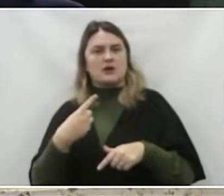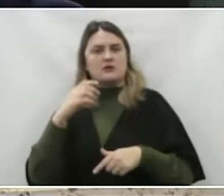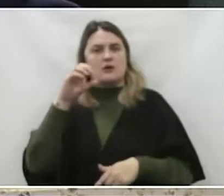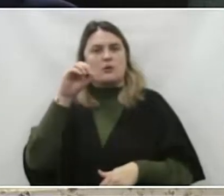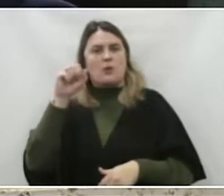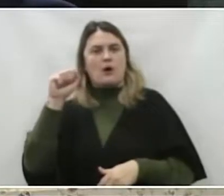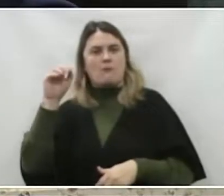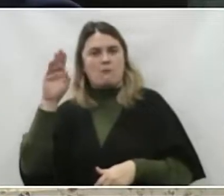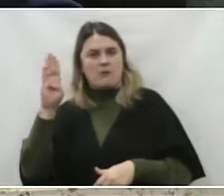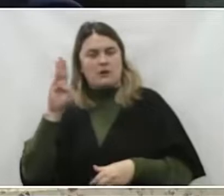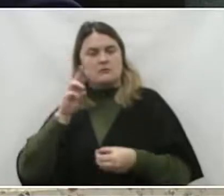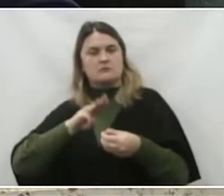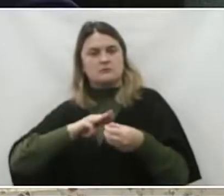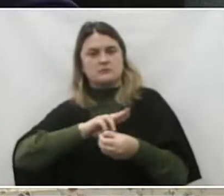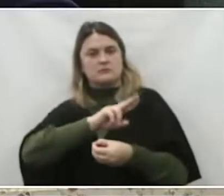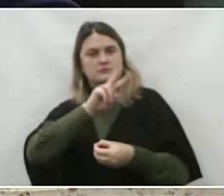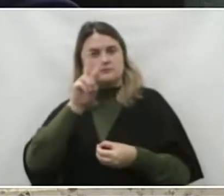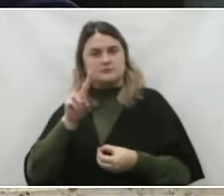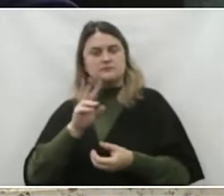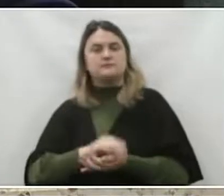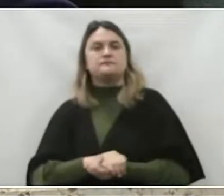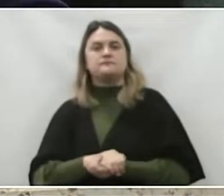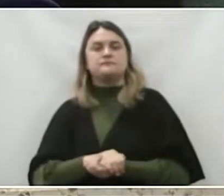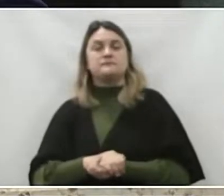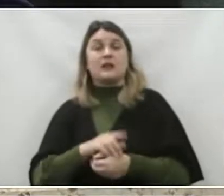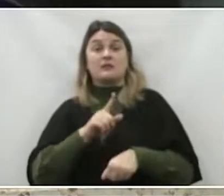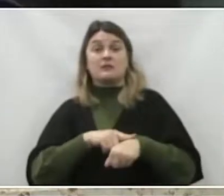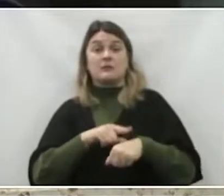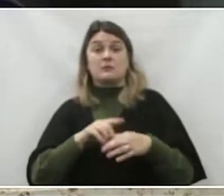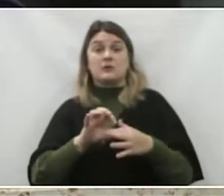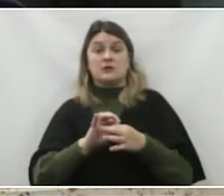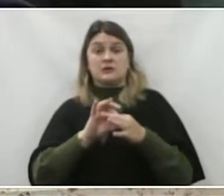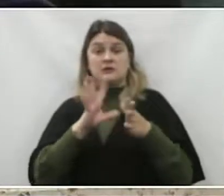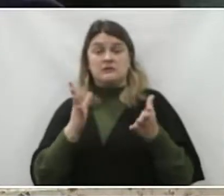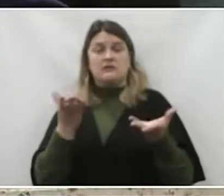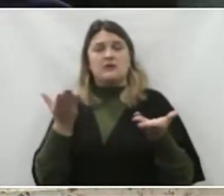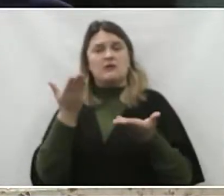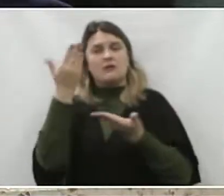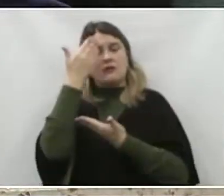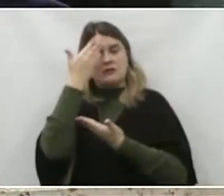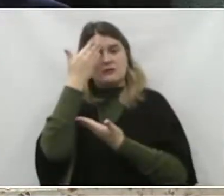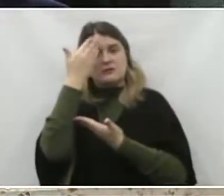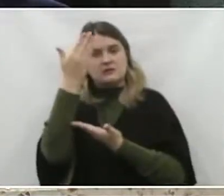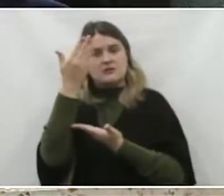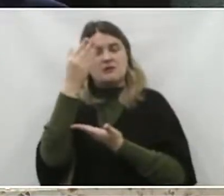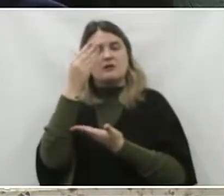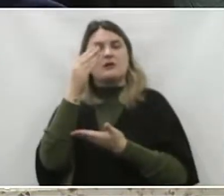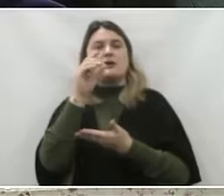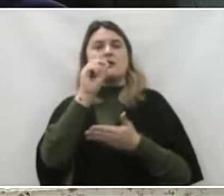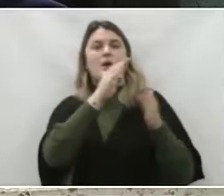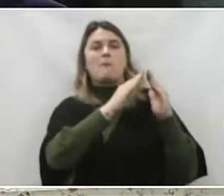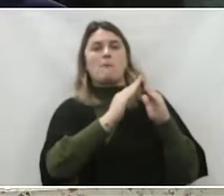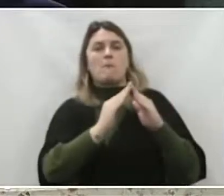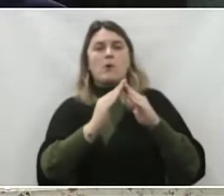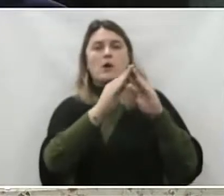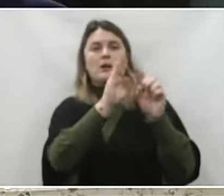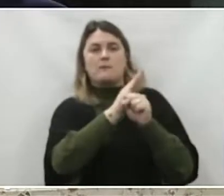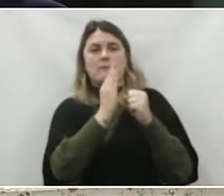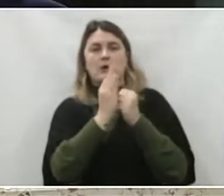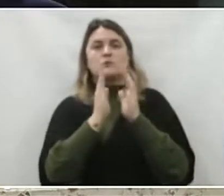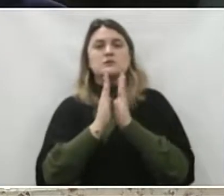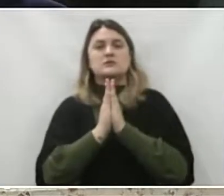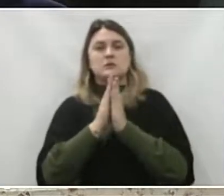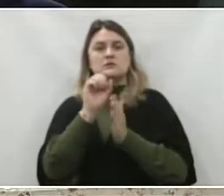nossa aldeia e não da vitória é com essa palavra ali eu gostaria de agradecer aos moradores do bairro São Sebastião